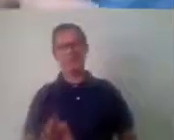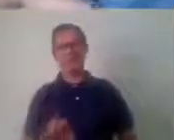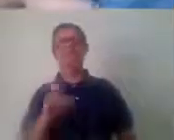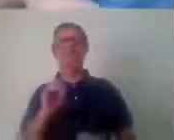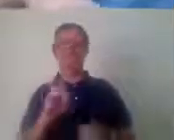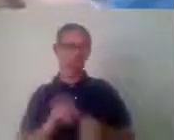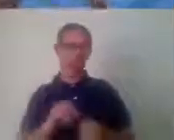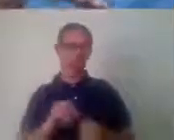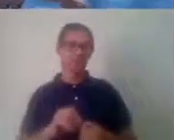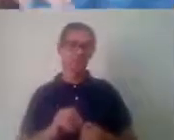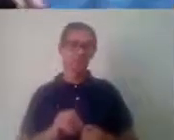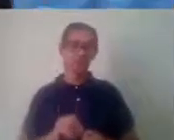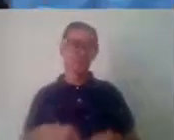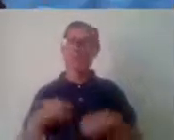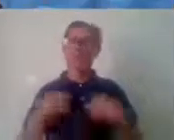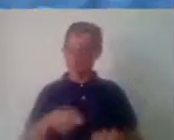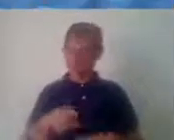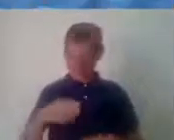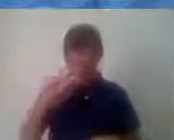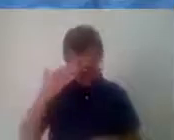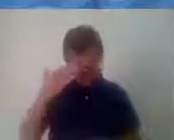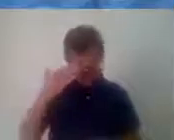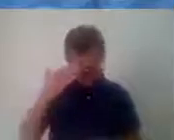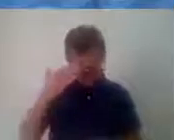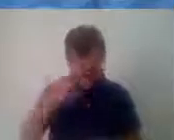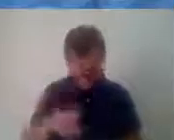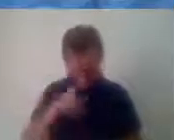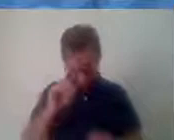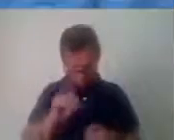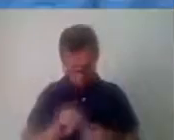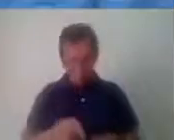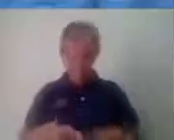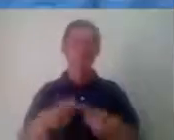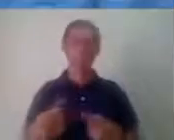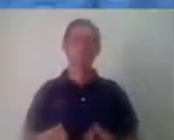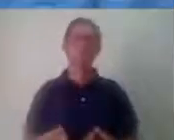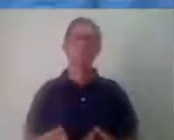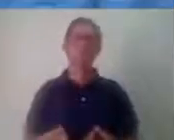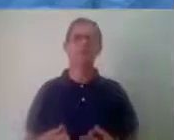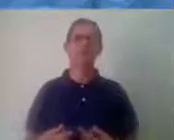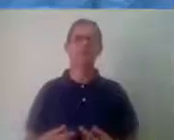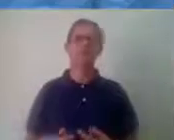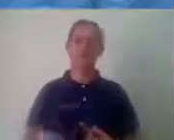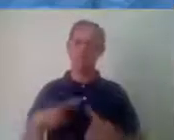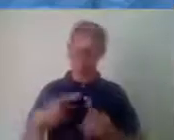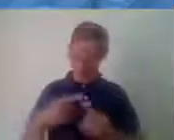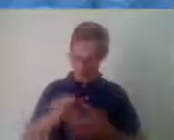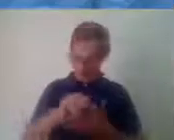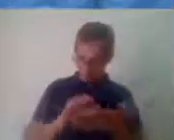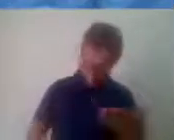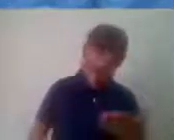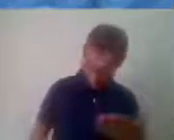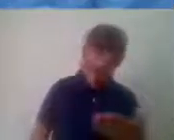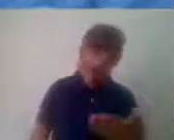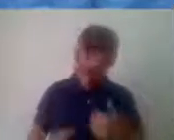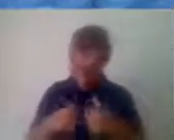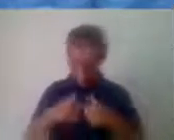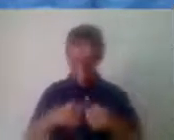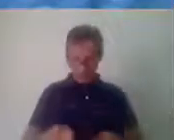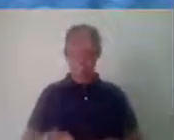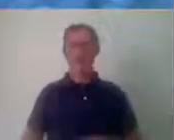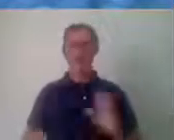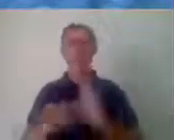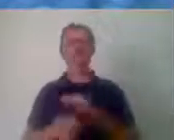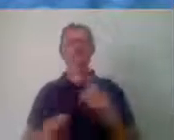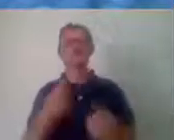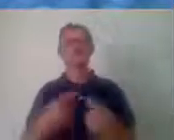feito. Você precisa entender o que você está fazendo ali, tá? E o objetivo dessa atividade é justamente esse, é descobrir